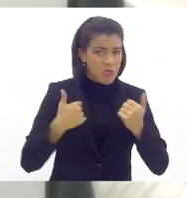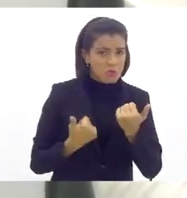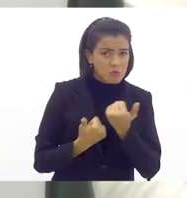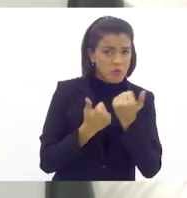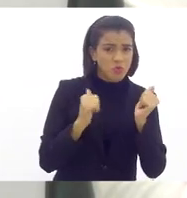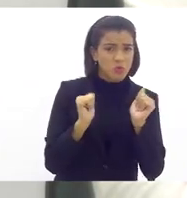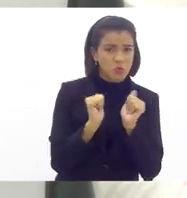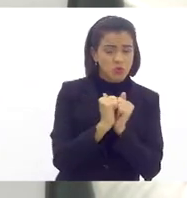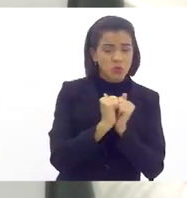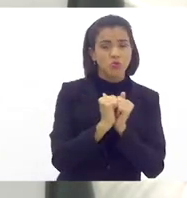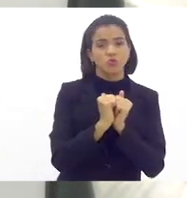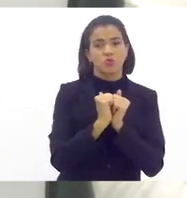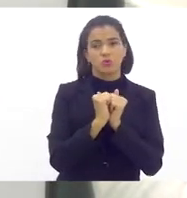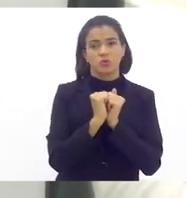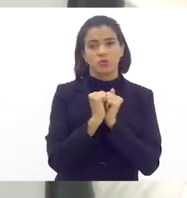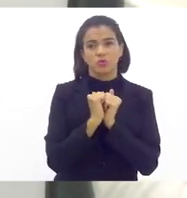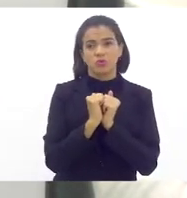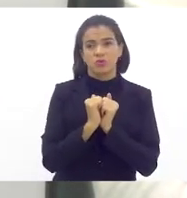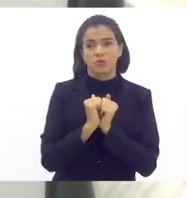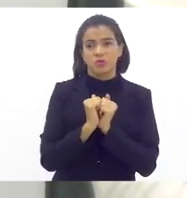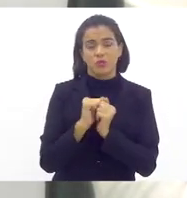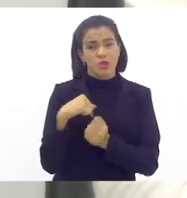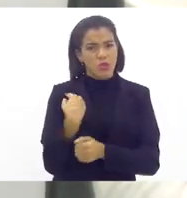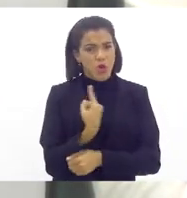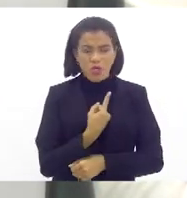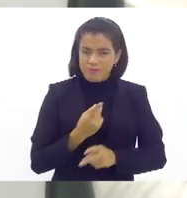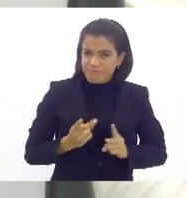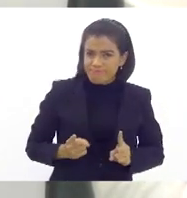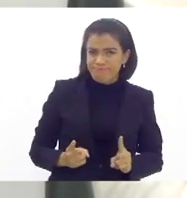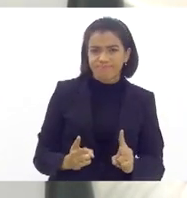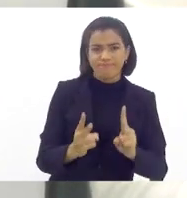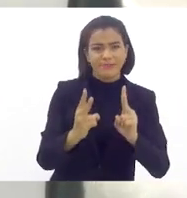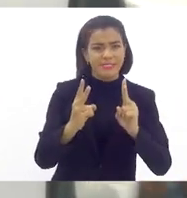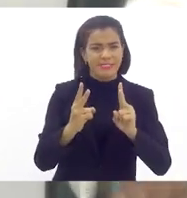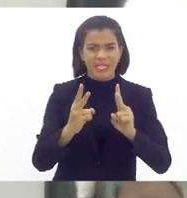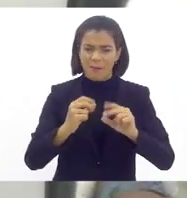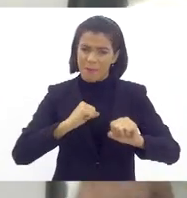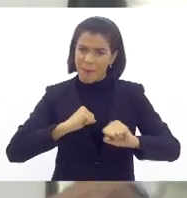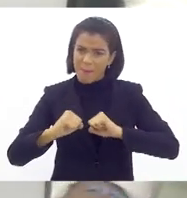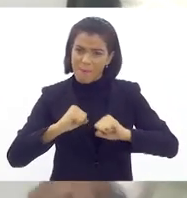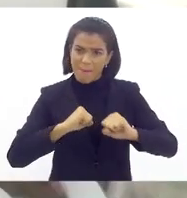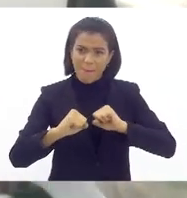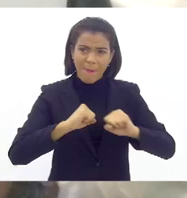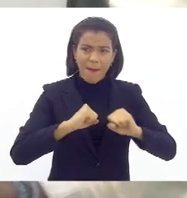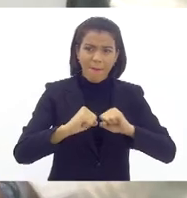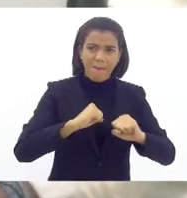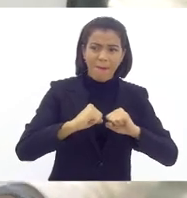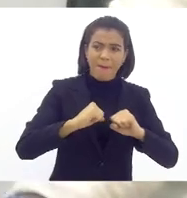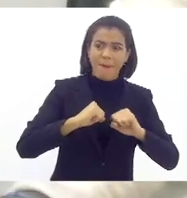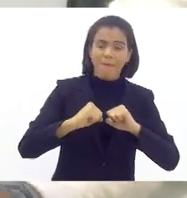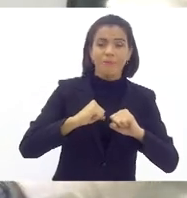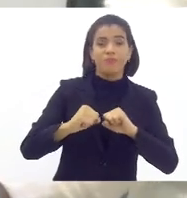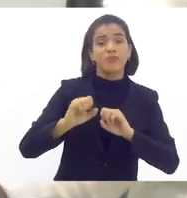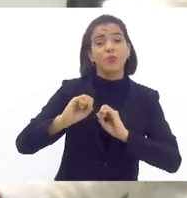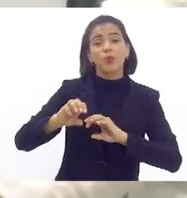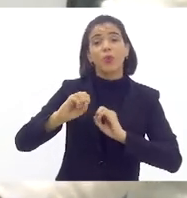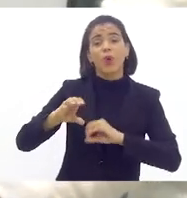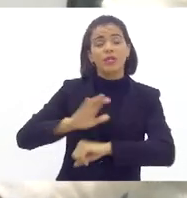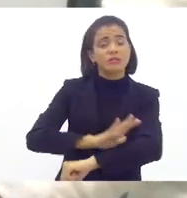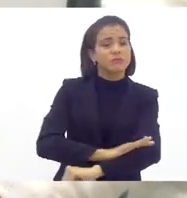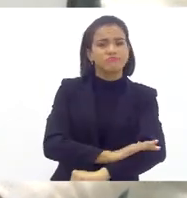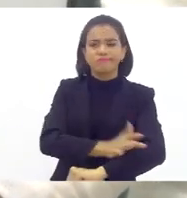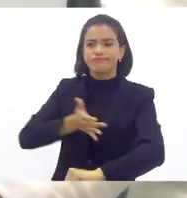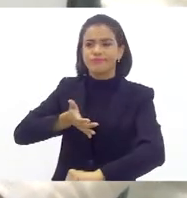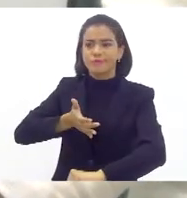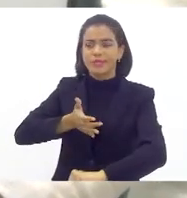coletivo Juntos, nós estaremos sempre nas trincheiras de luta por uma educação antirracista